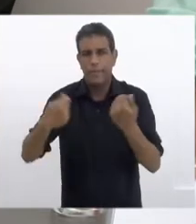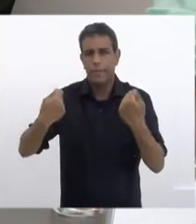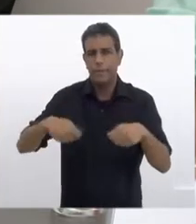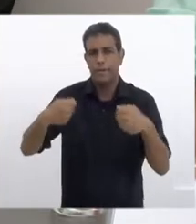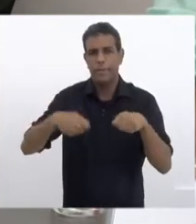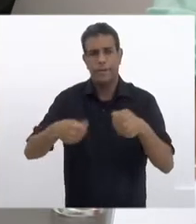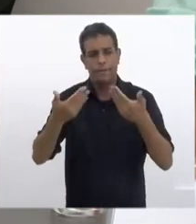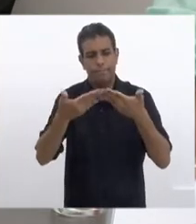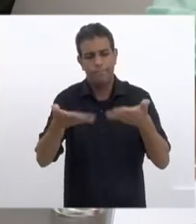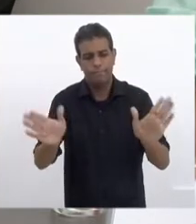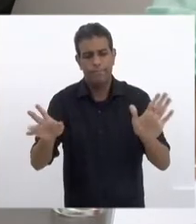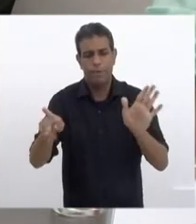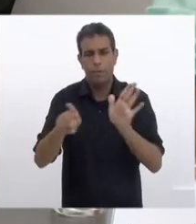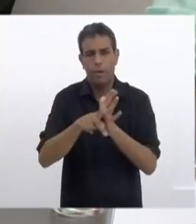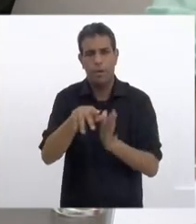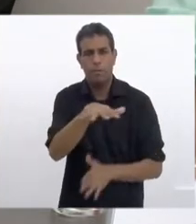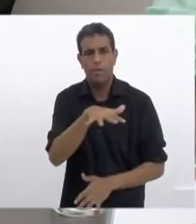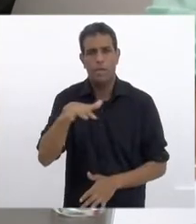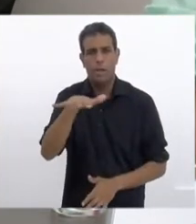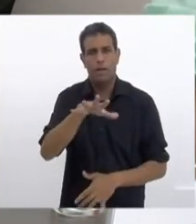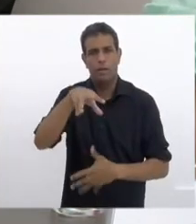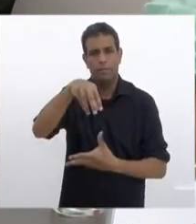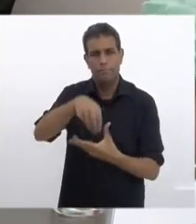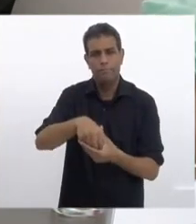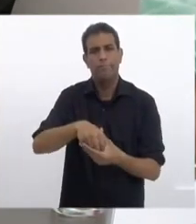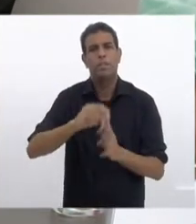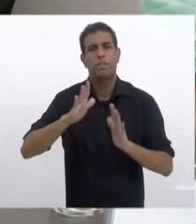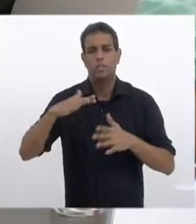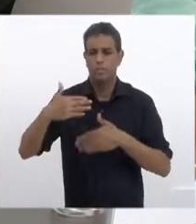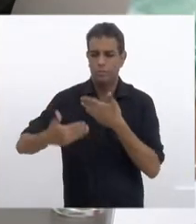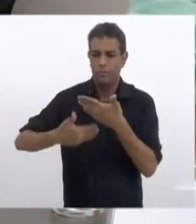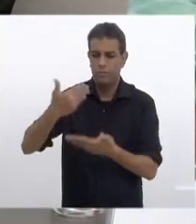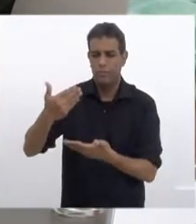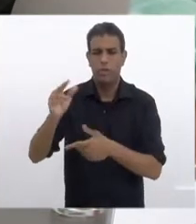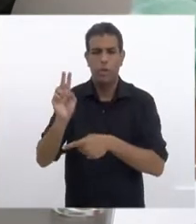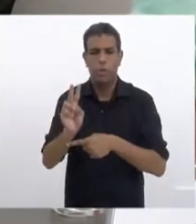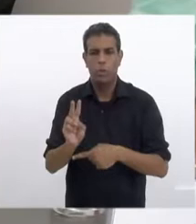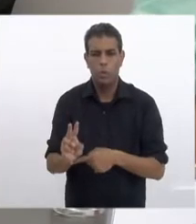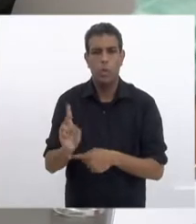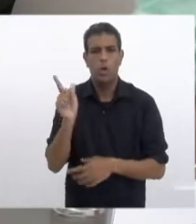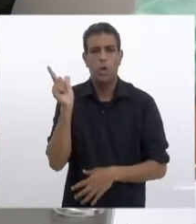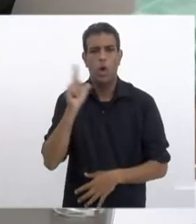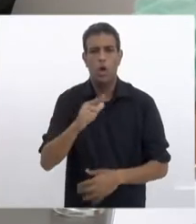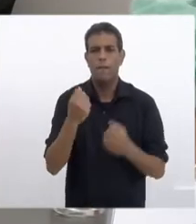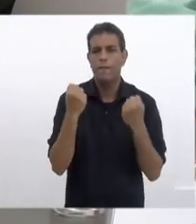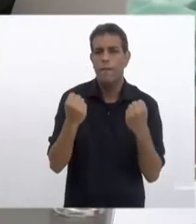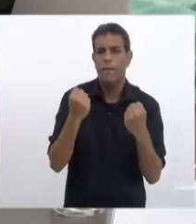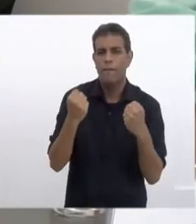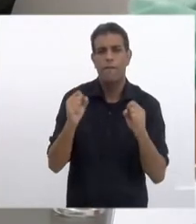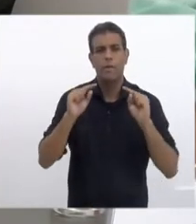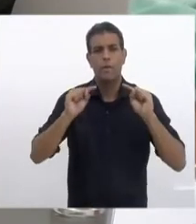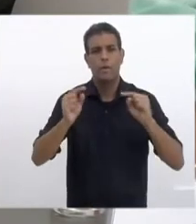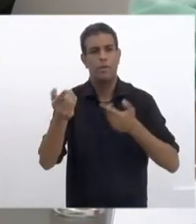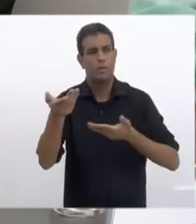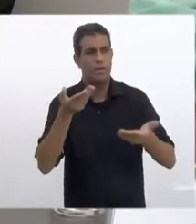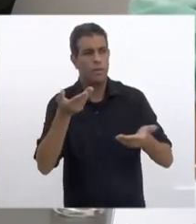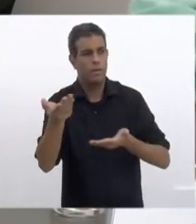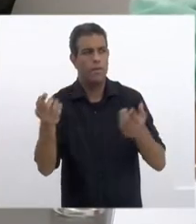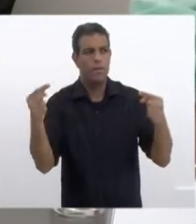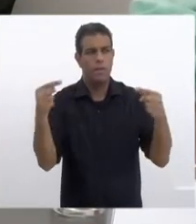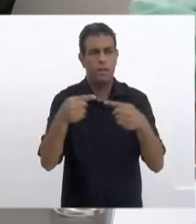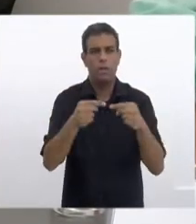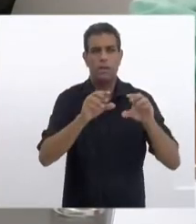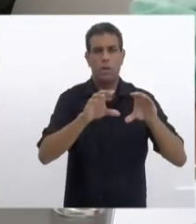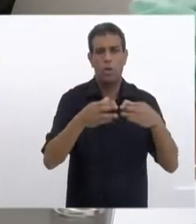de ampliação. A gente vem fazendo esse fomento para fortalecer esses serviços e para que